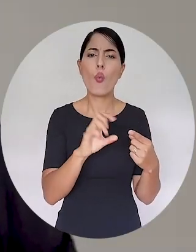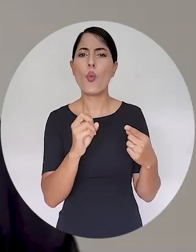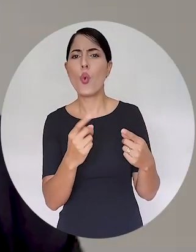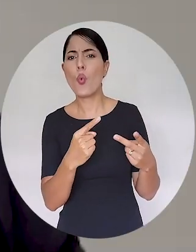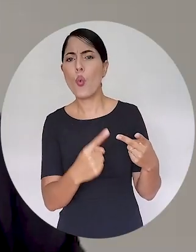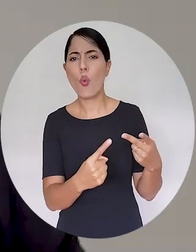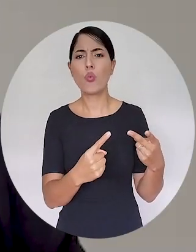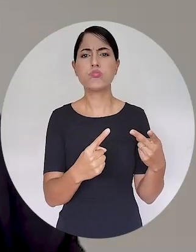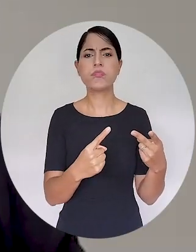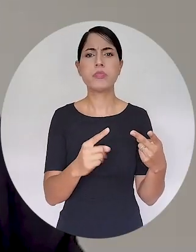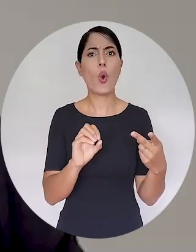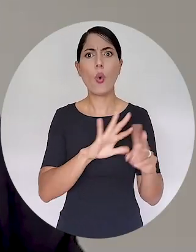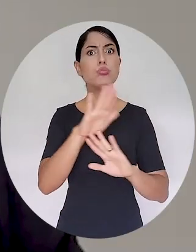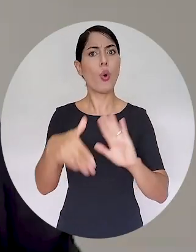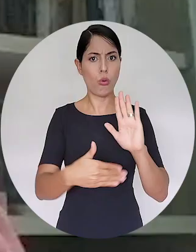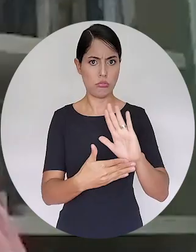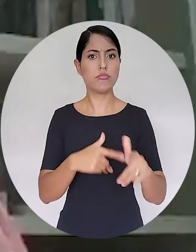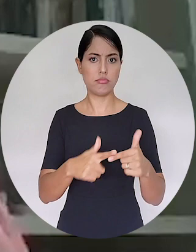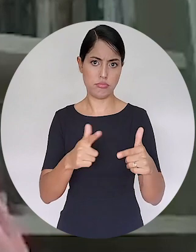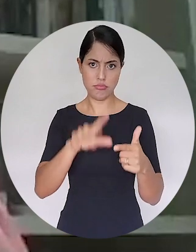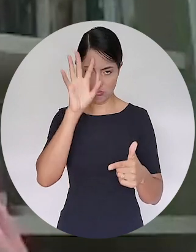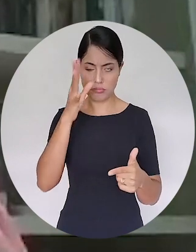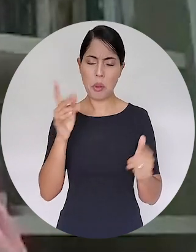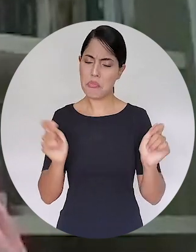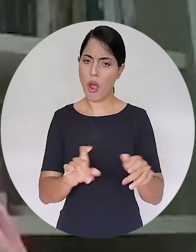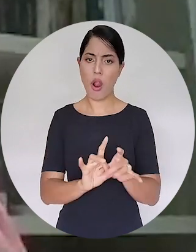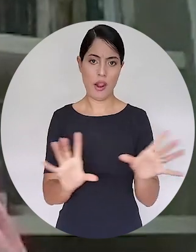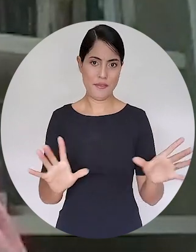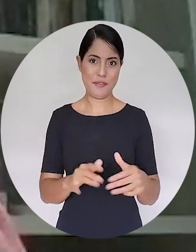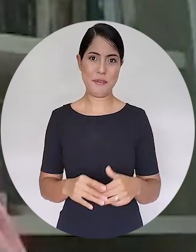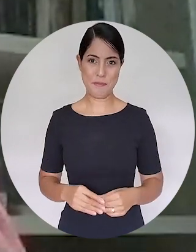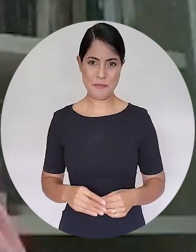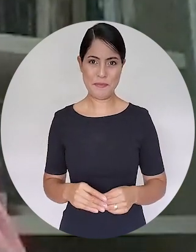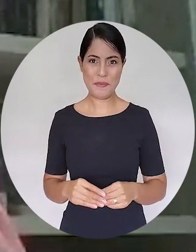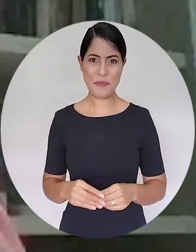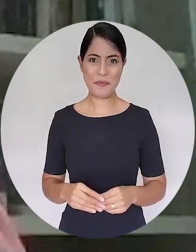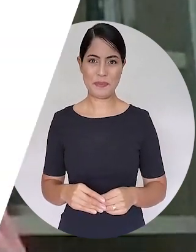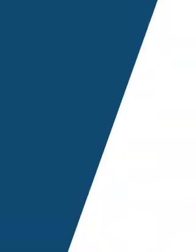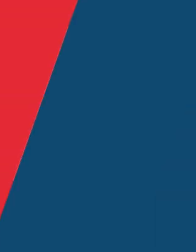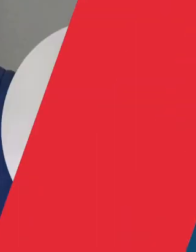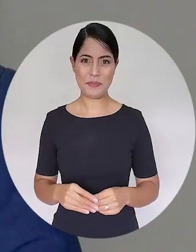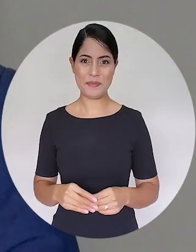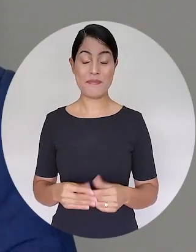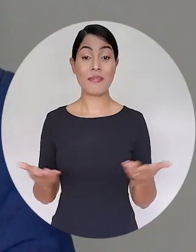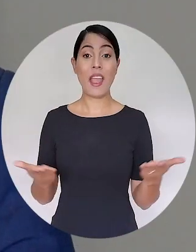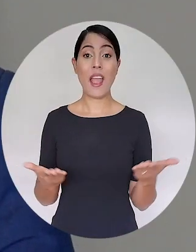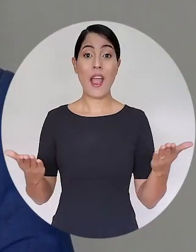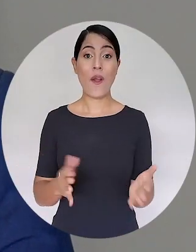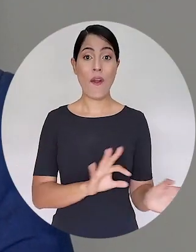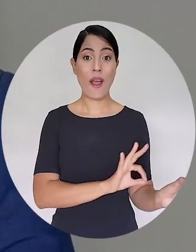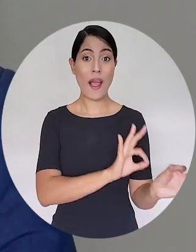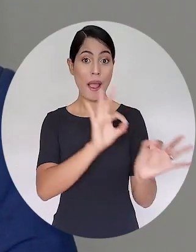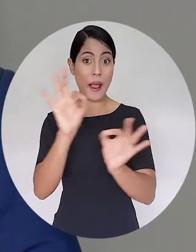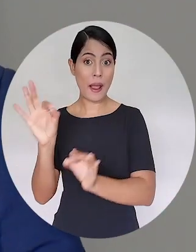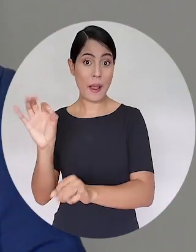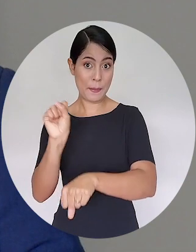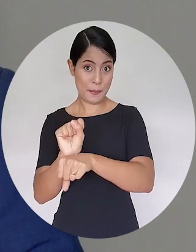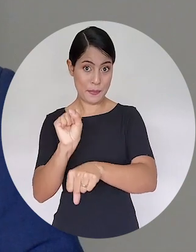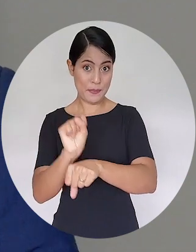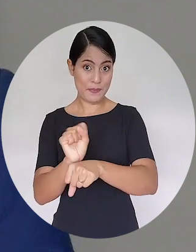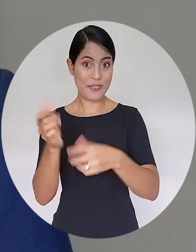resolver total ou parcialmente alguma disputa. Agora nós vamos para um